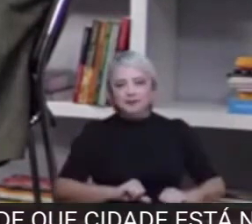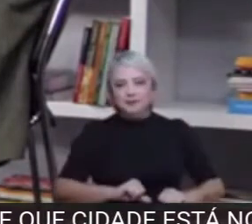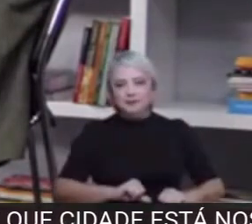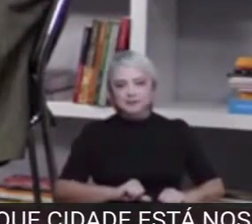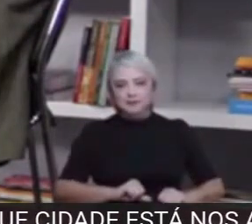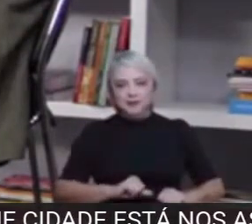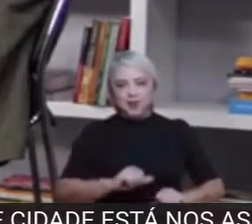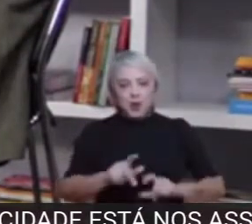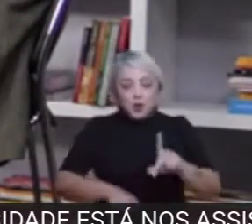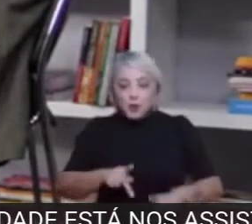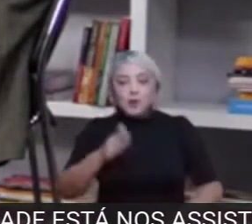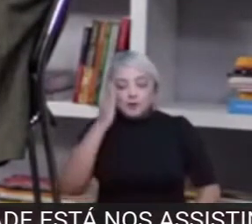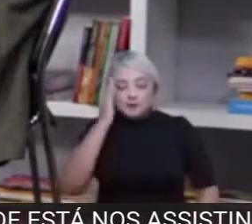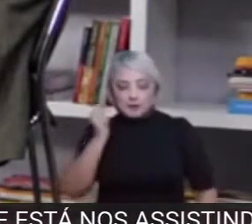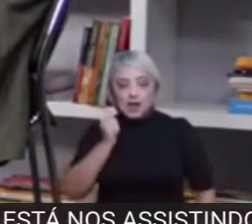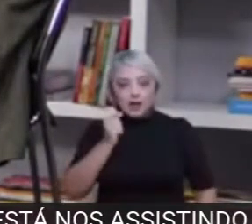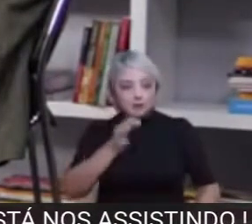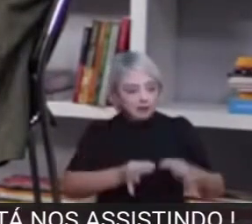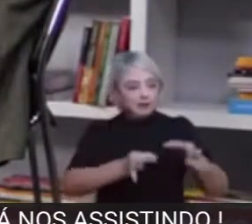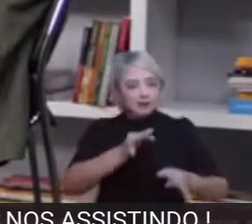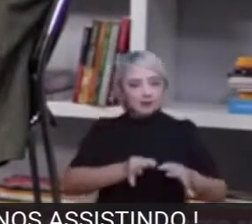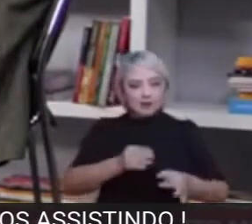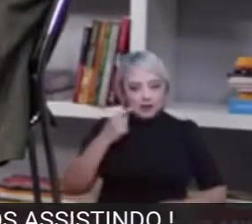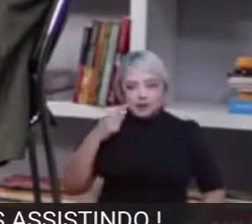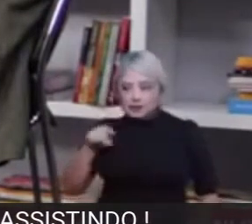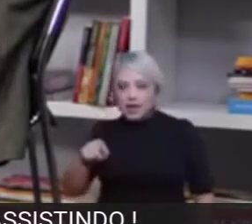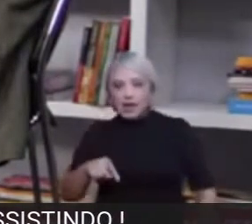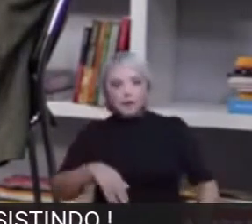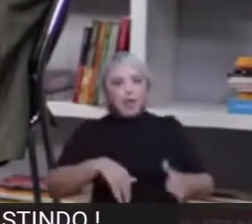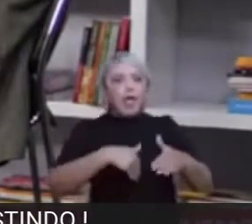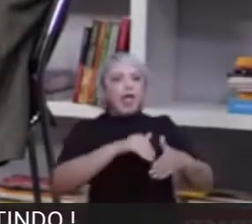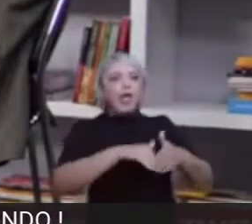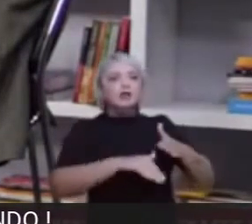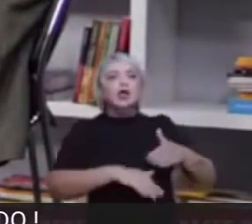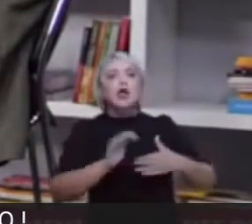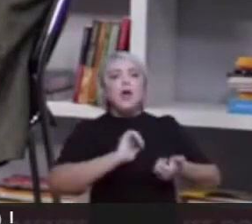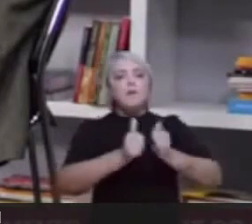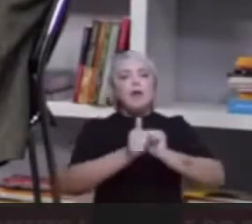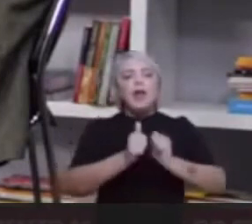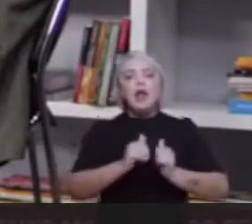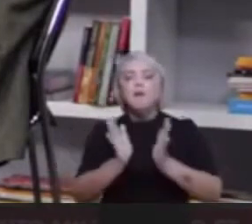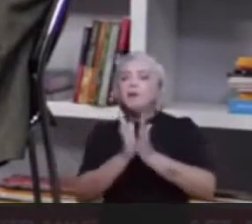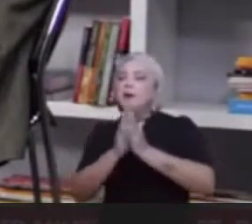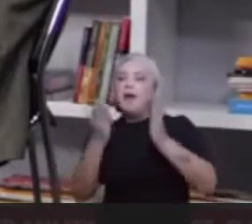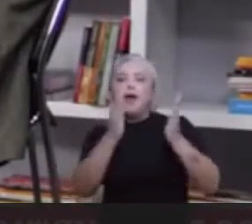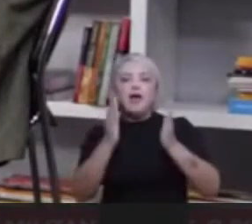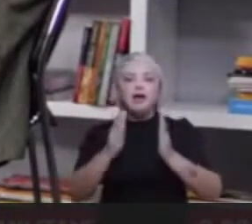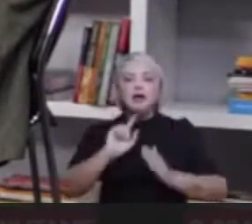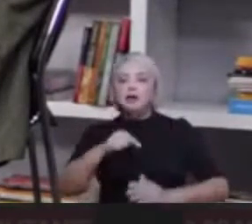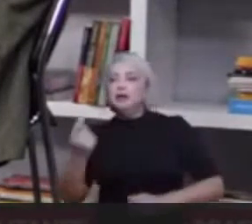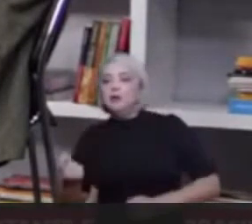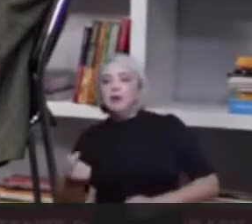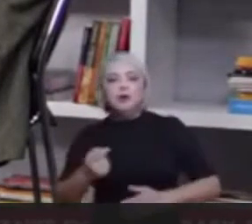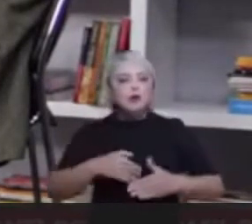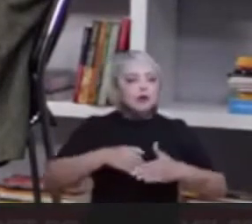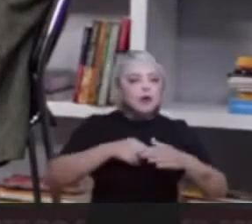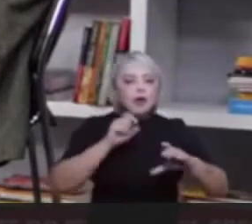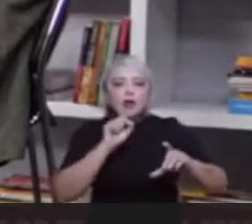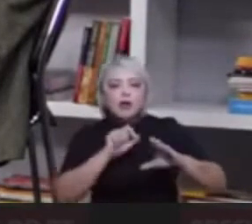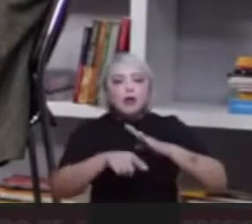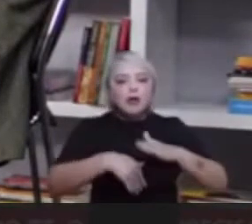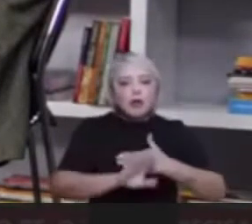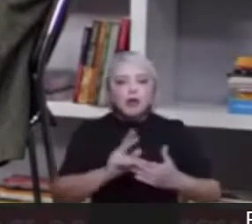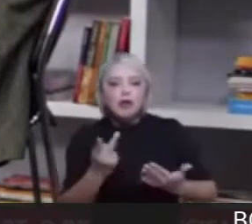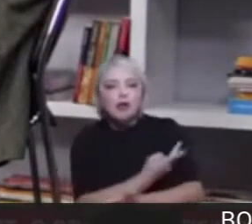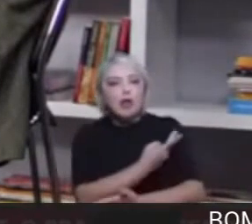O povo sabe julgar. Sabe aquele jogador que é o melhor no campo, está sendo aplaudido, e depois vai bater um pênalti e o time dele perde de 1 a